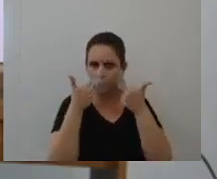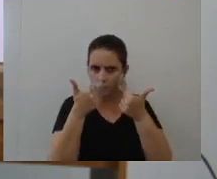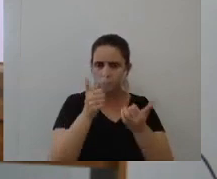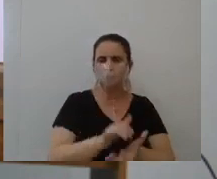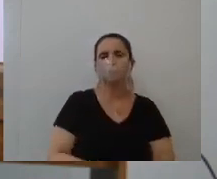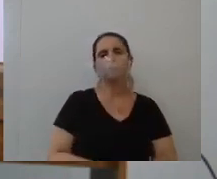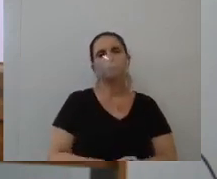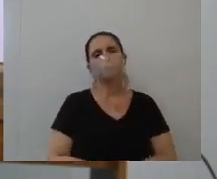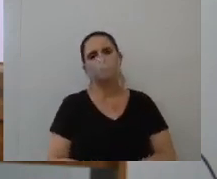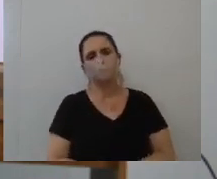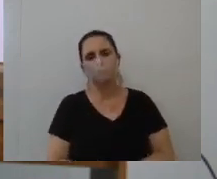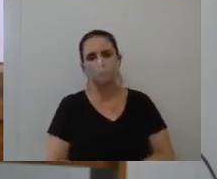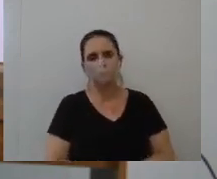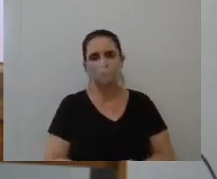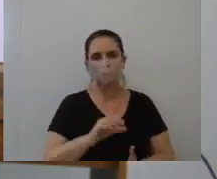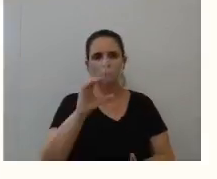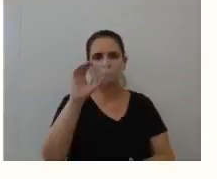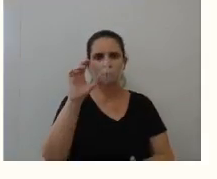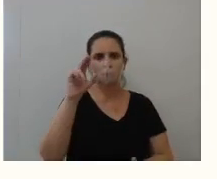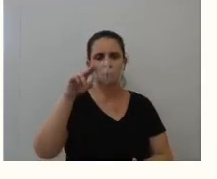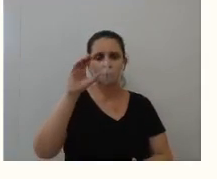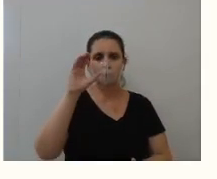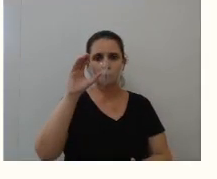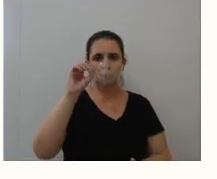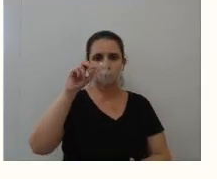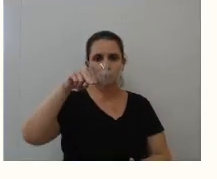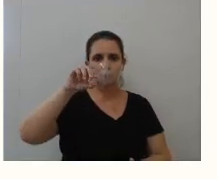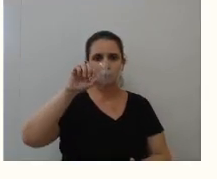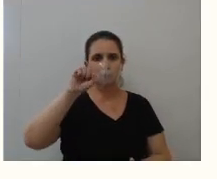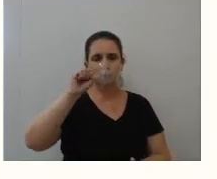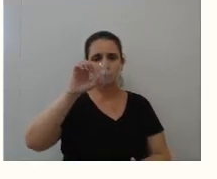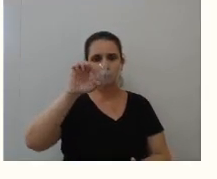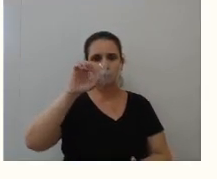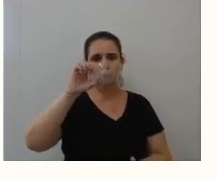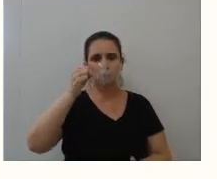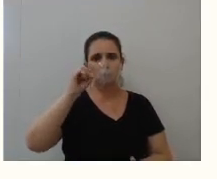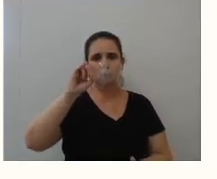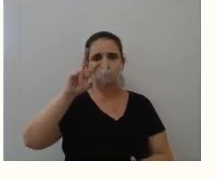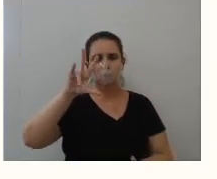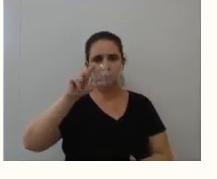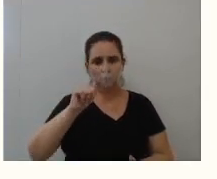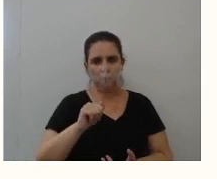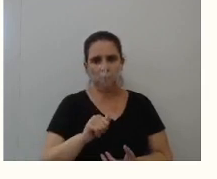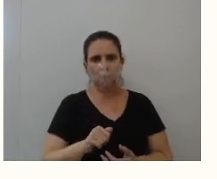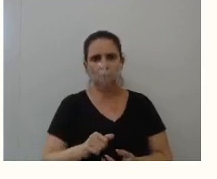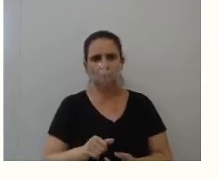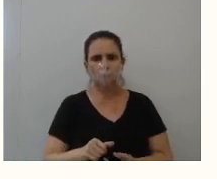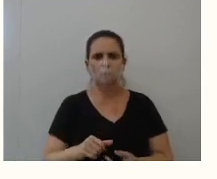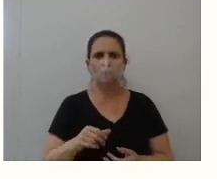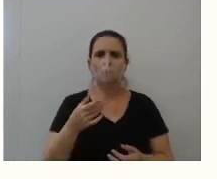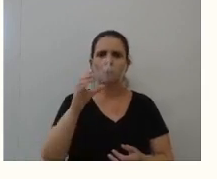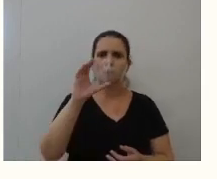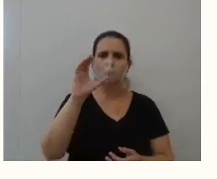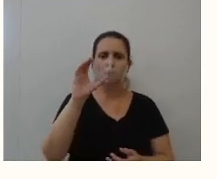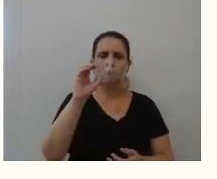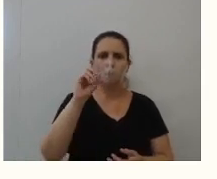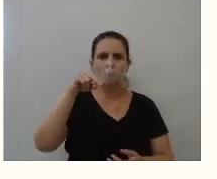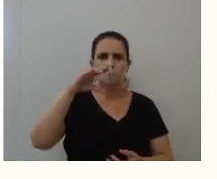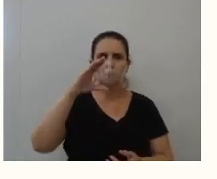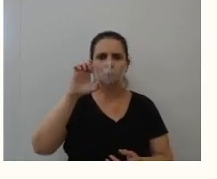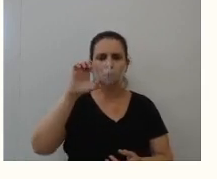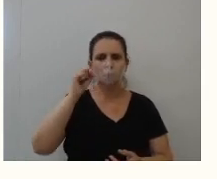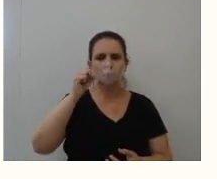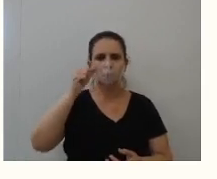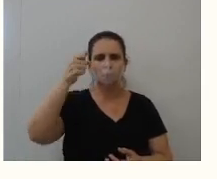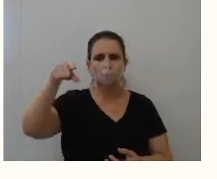Beleza? Concessiva. Eu vou dar uma dica para você. As conjunções, a ideia de concessão é a famosa